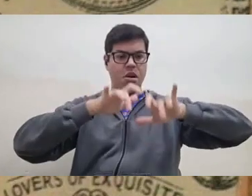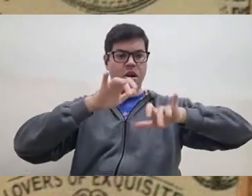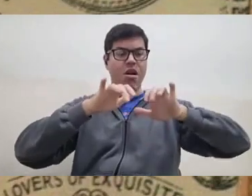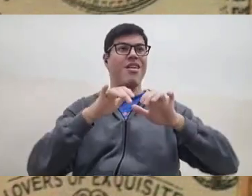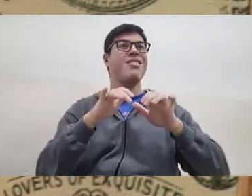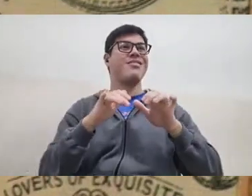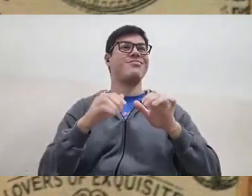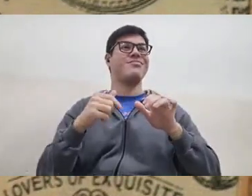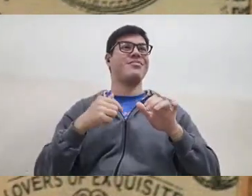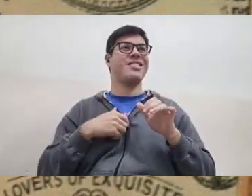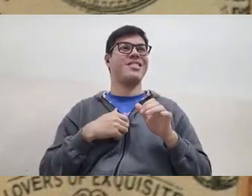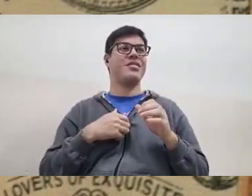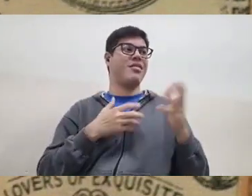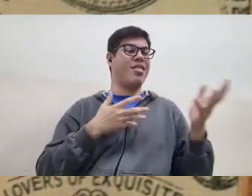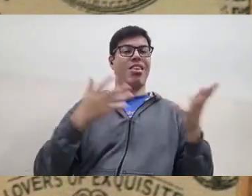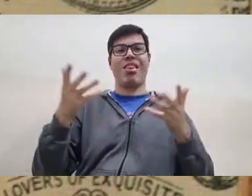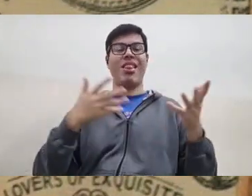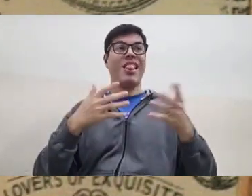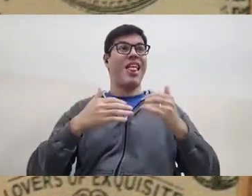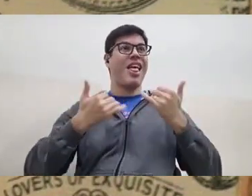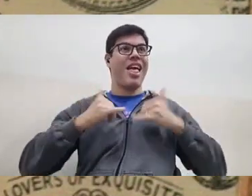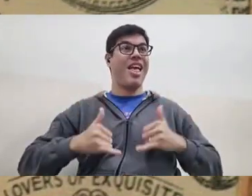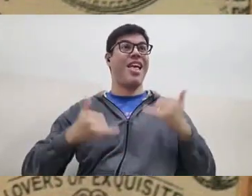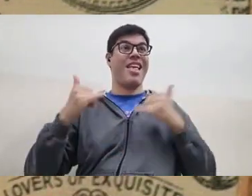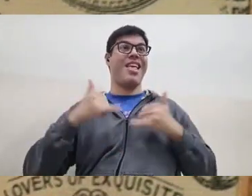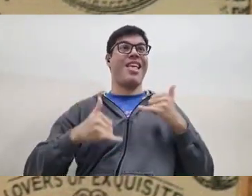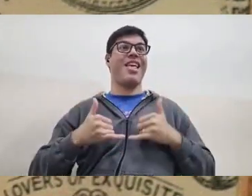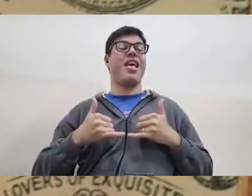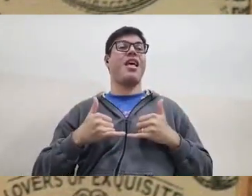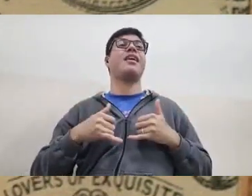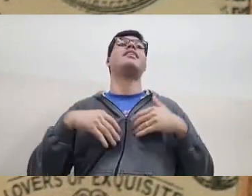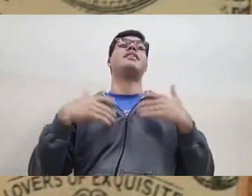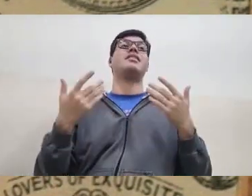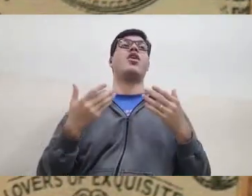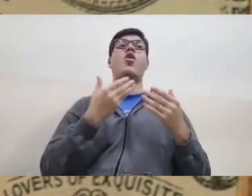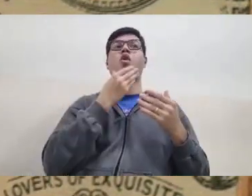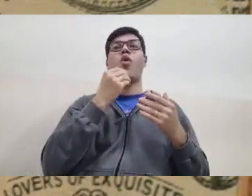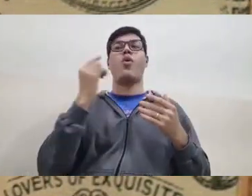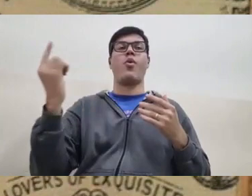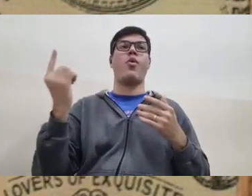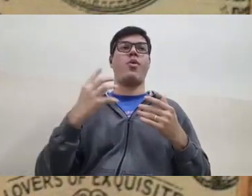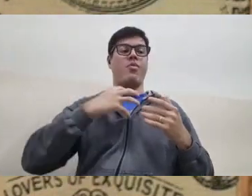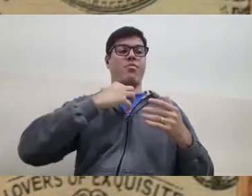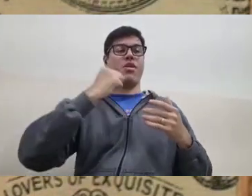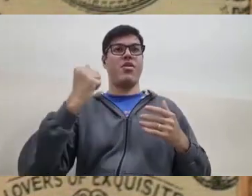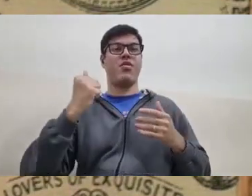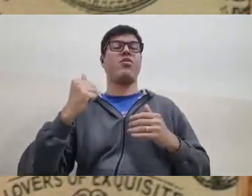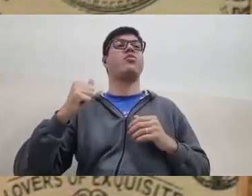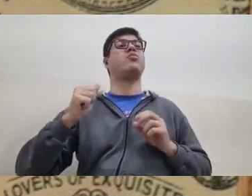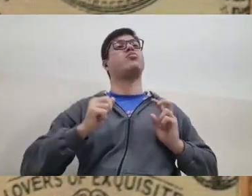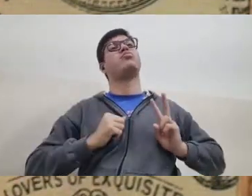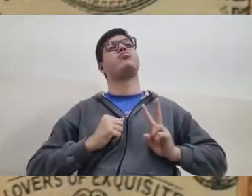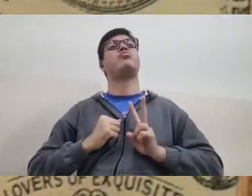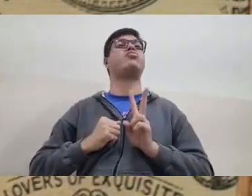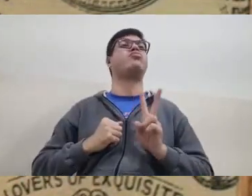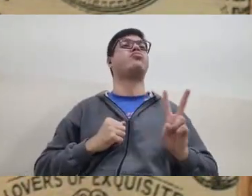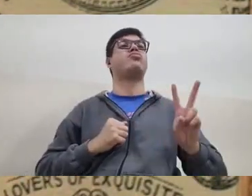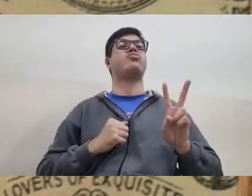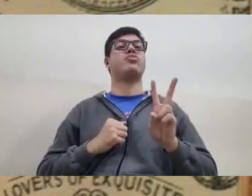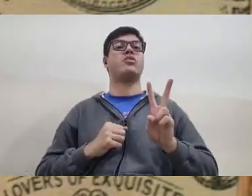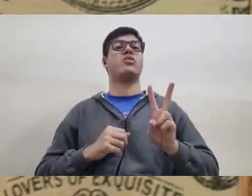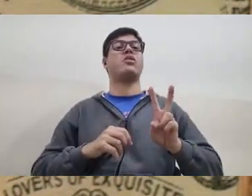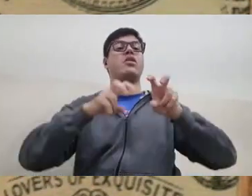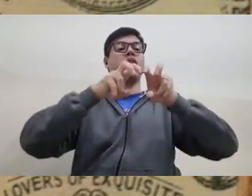criança não para lugar nenhum né daí eu fui o Zé aqui pegou e levou ele para lá com meu pai era muito amigo dele